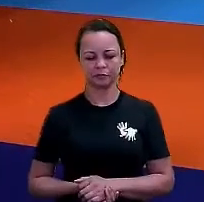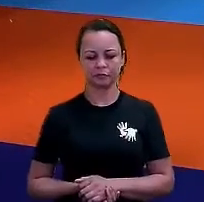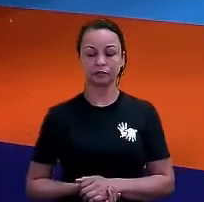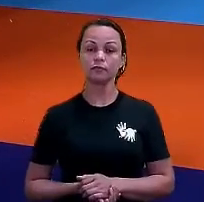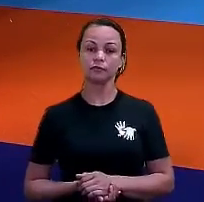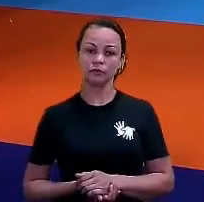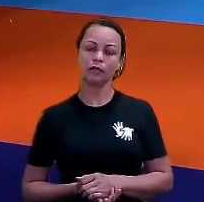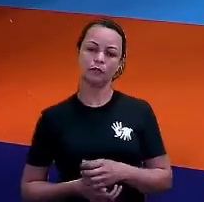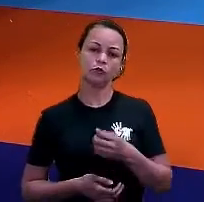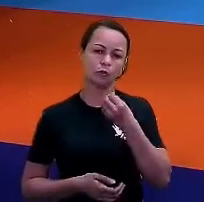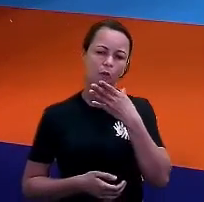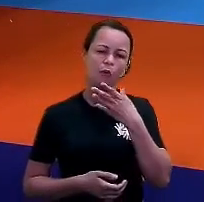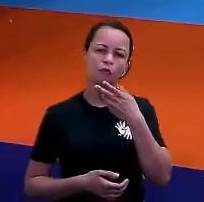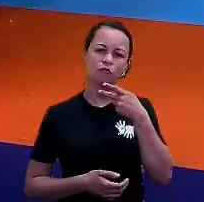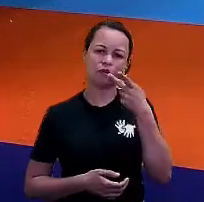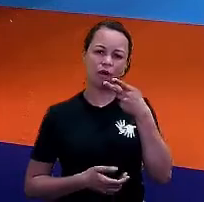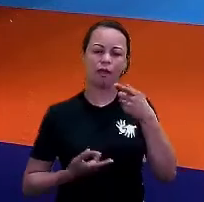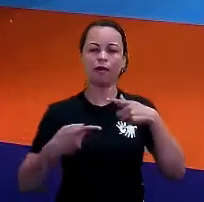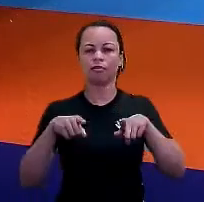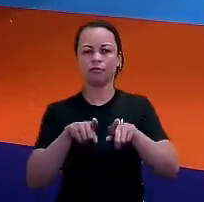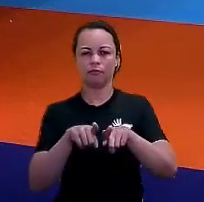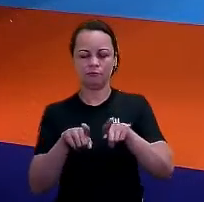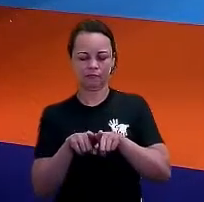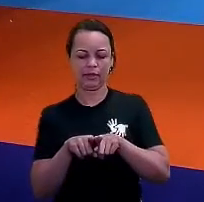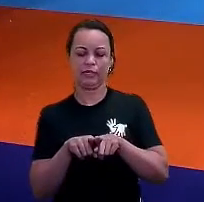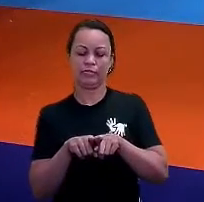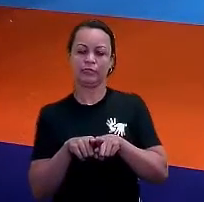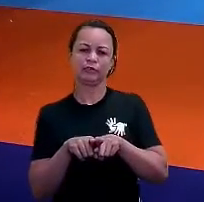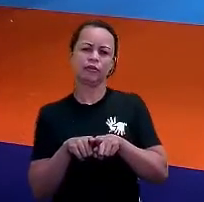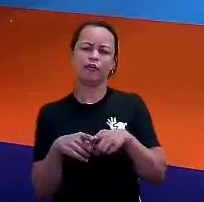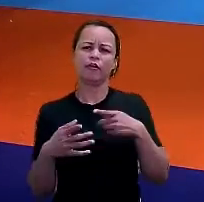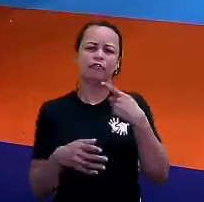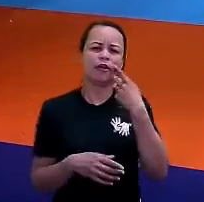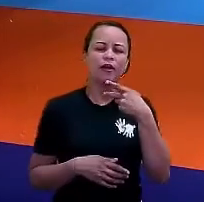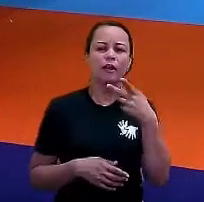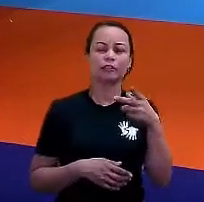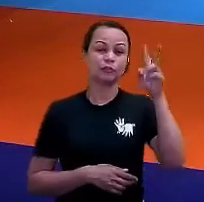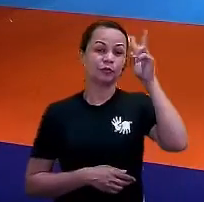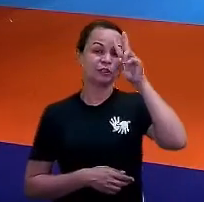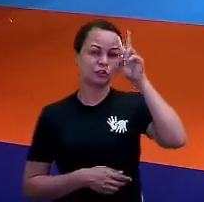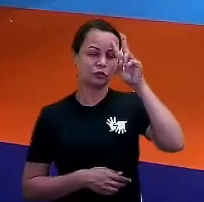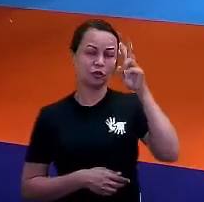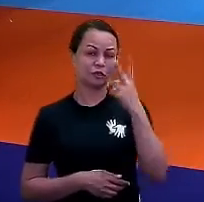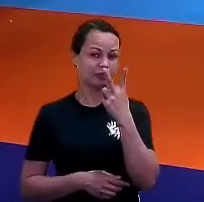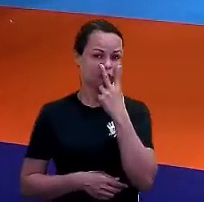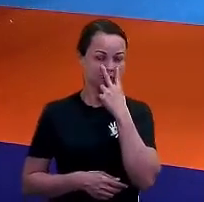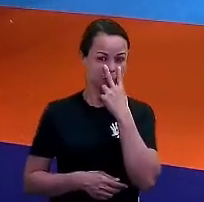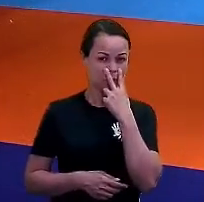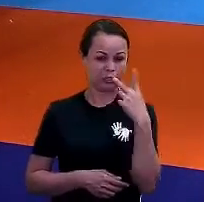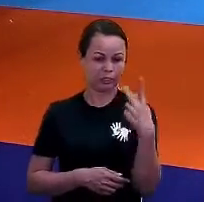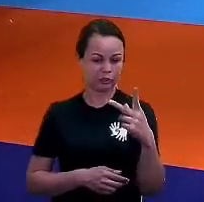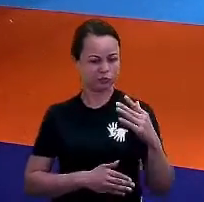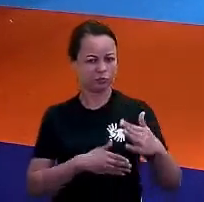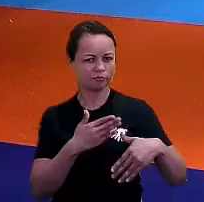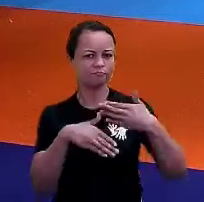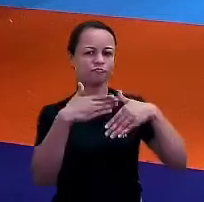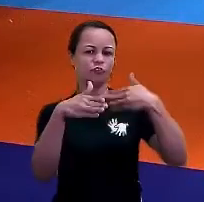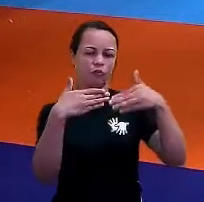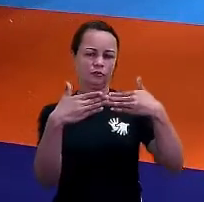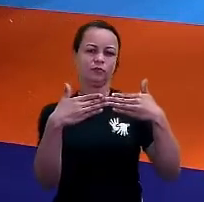bem ressaltar que falar sobre a história da Vitória de Santo Antão e sua